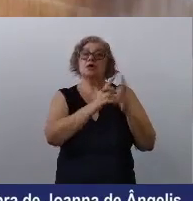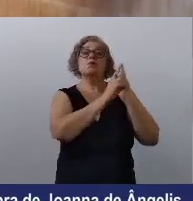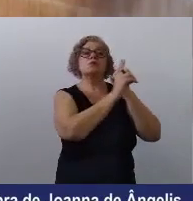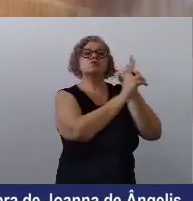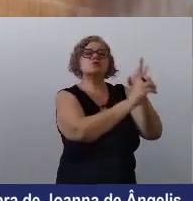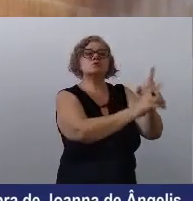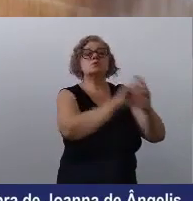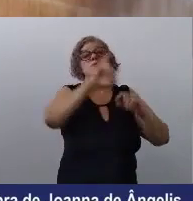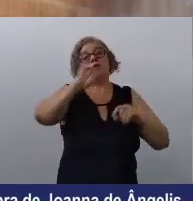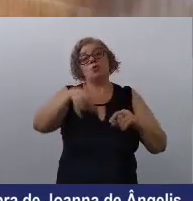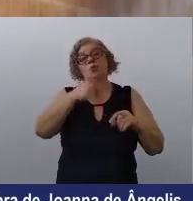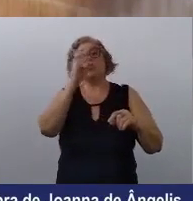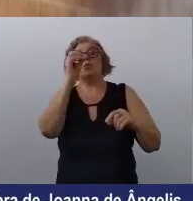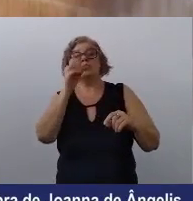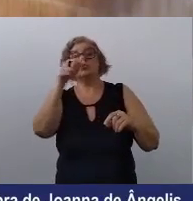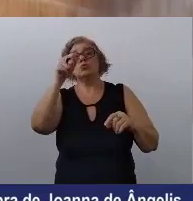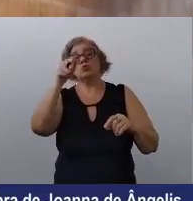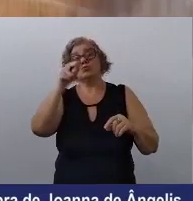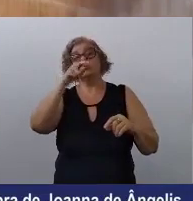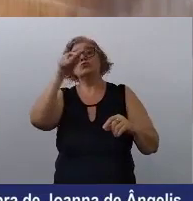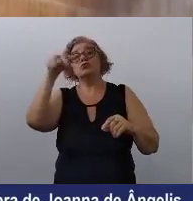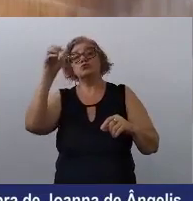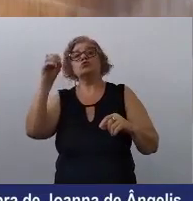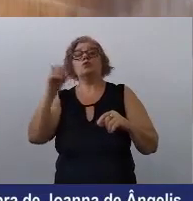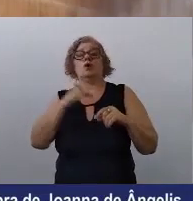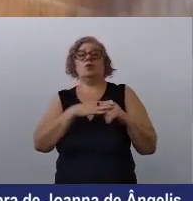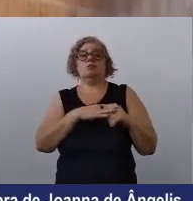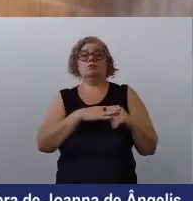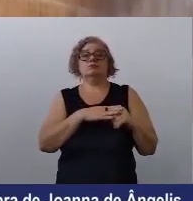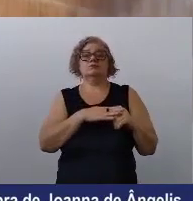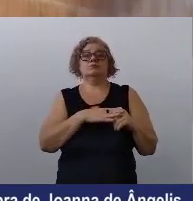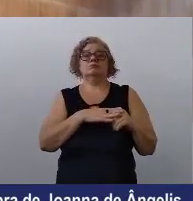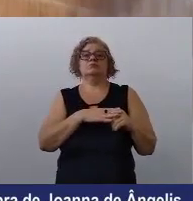meu discípulo João, um jovem muito afável,